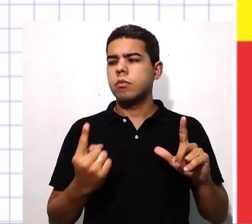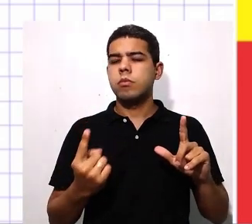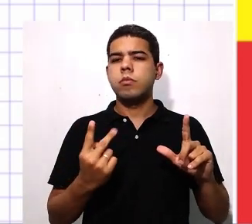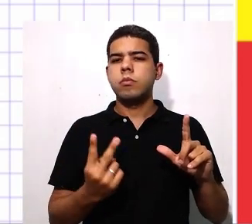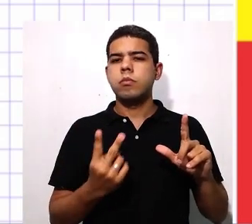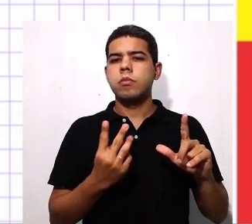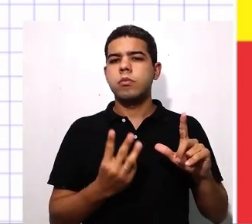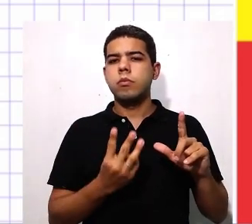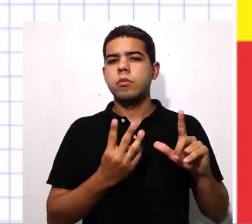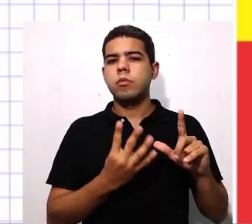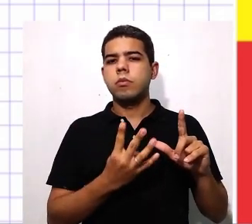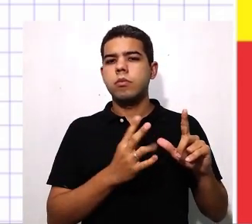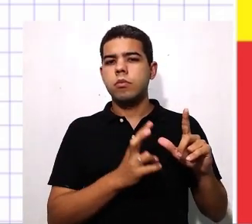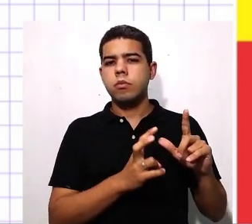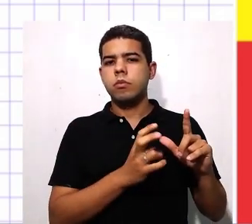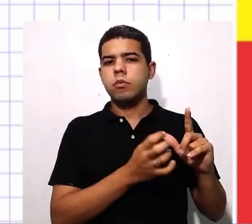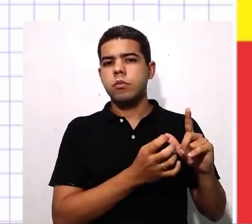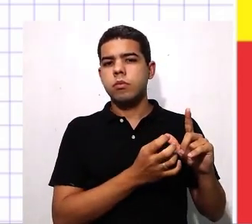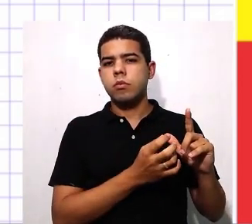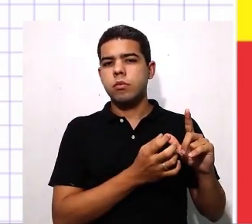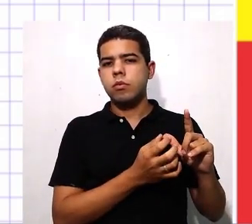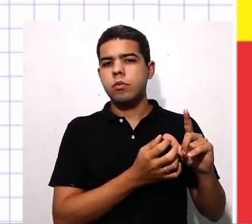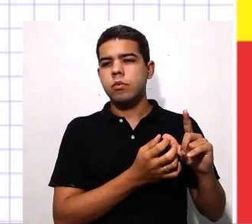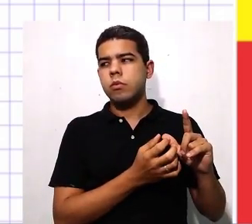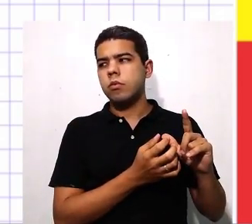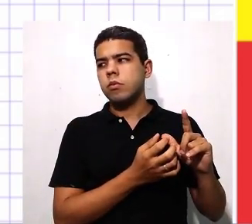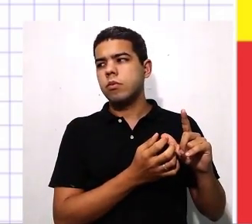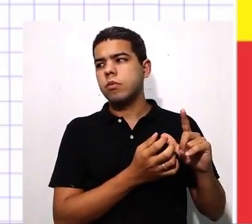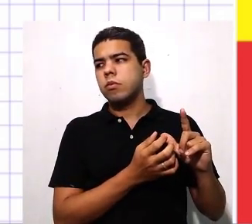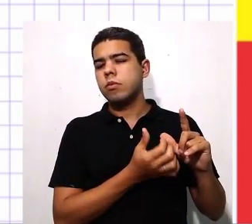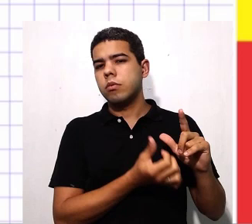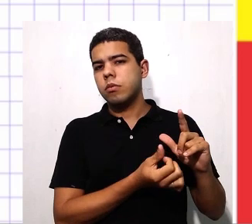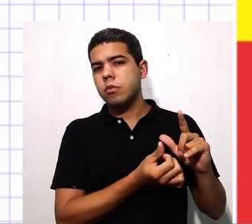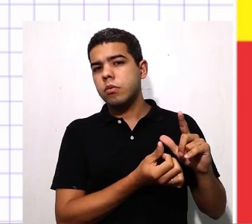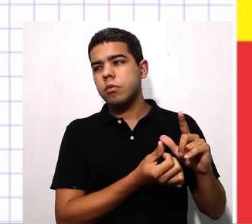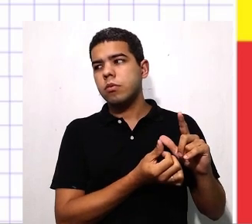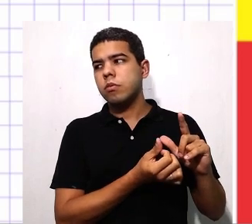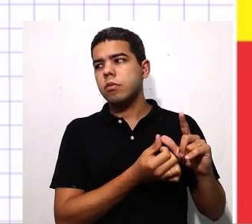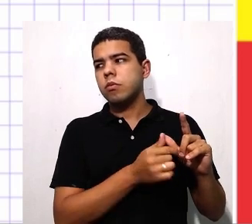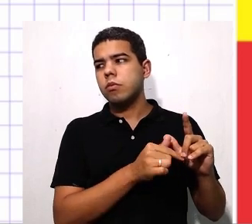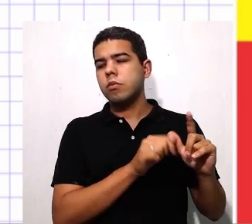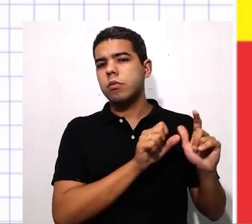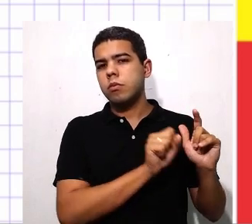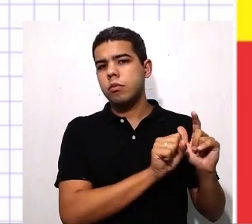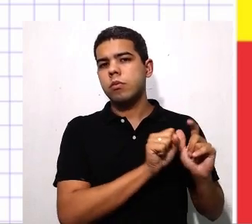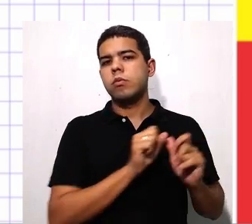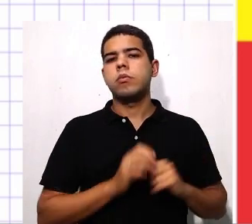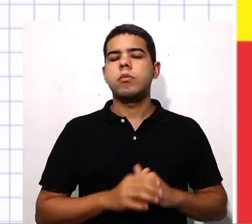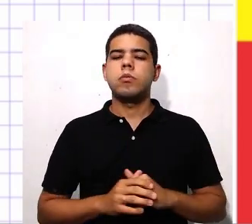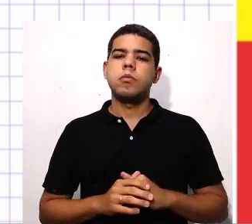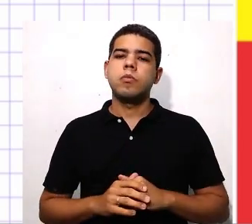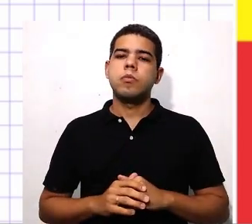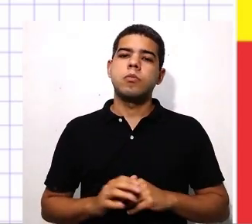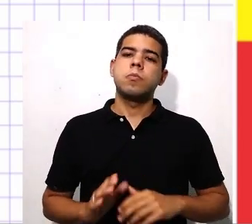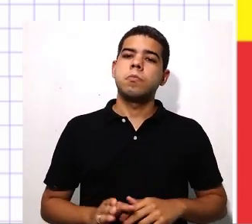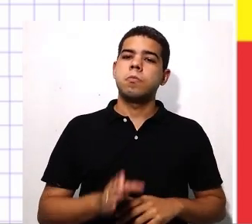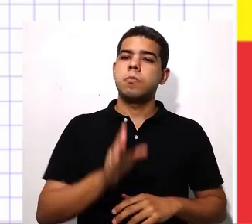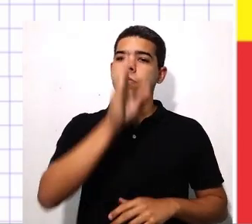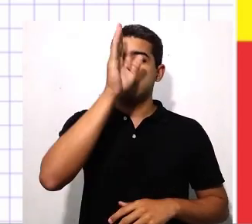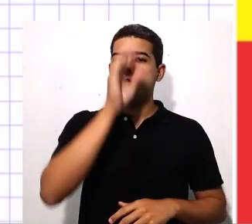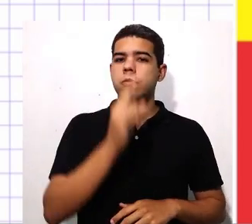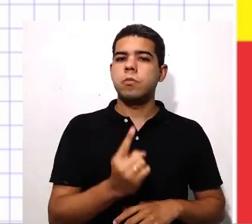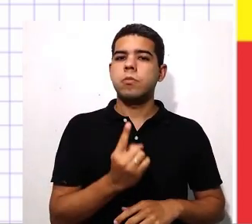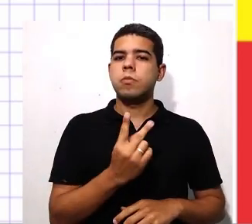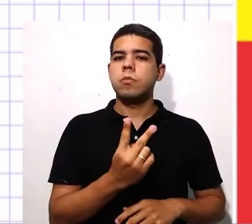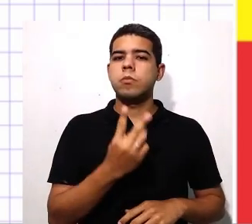dessas duas retinhas é 0. Então, 0, 1, 2, 3, 4, 5, 6, 7, 8. Subindo, 1,